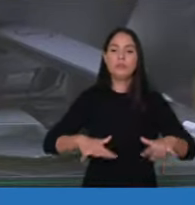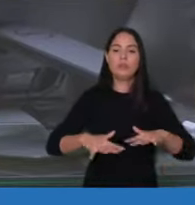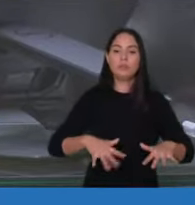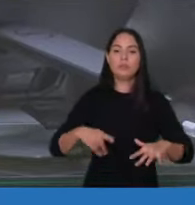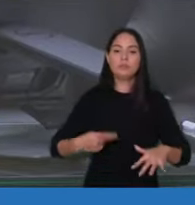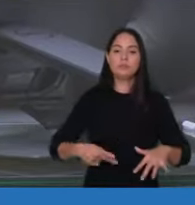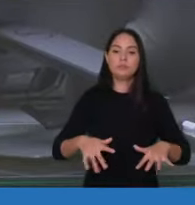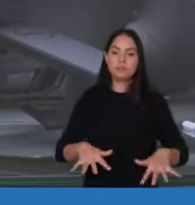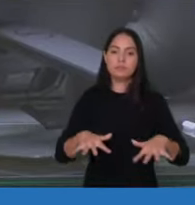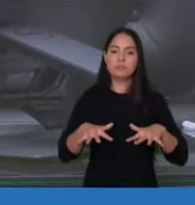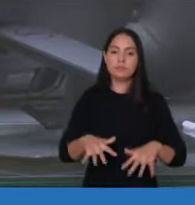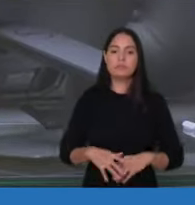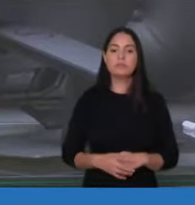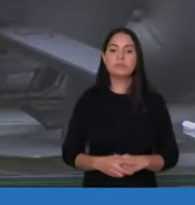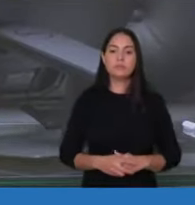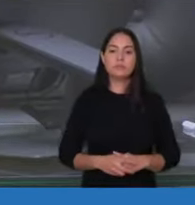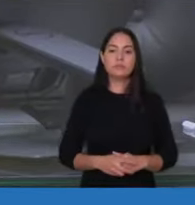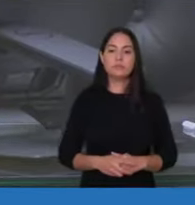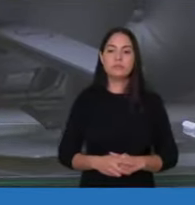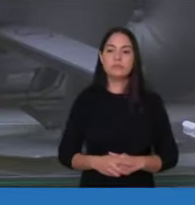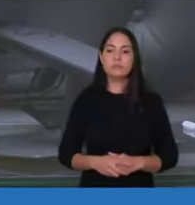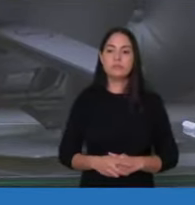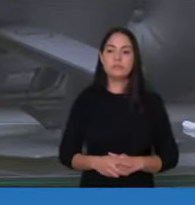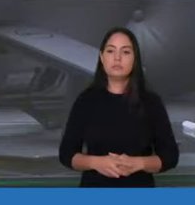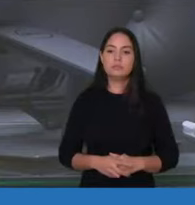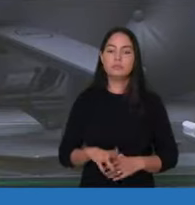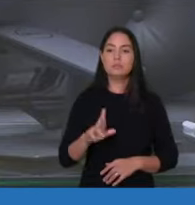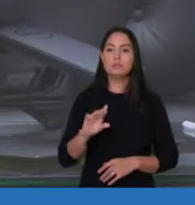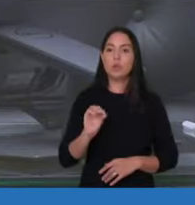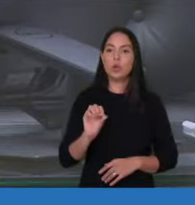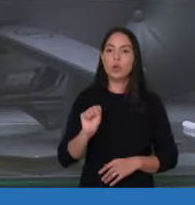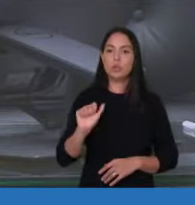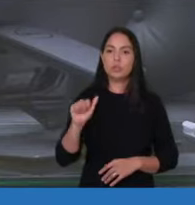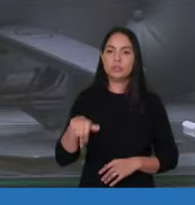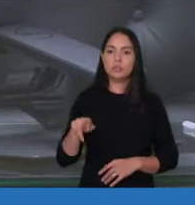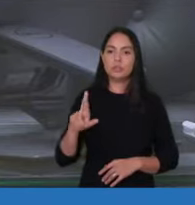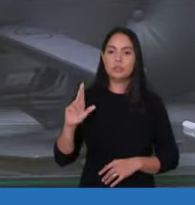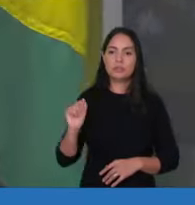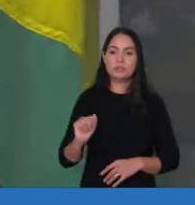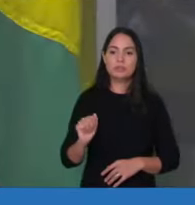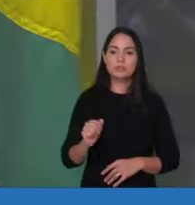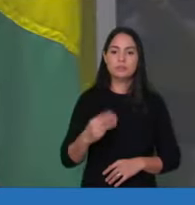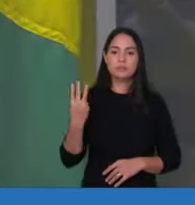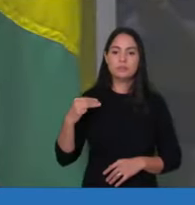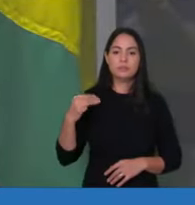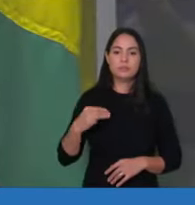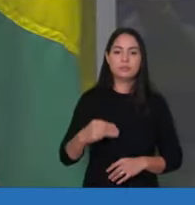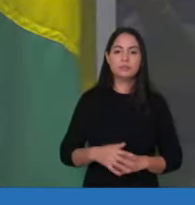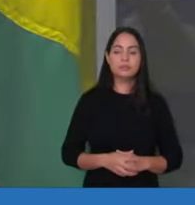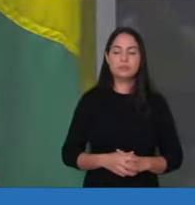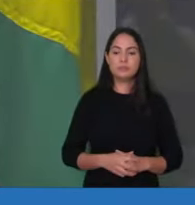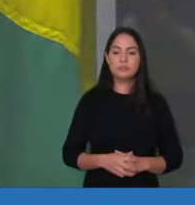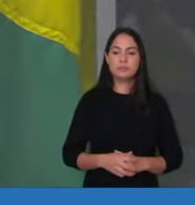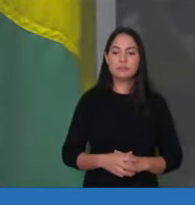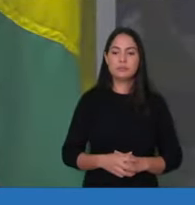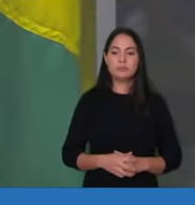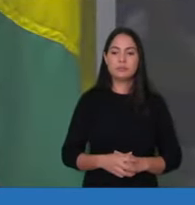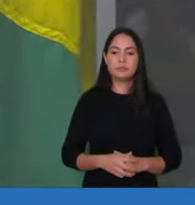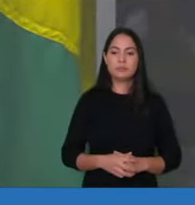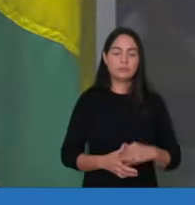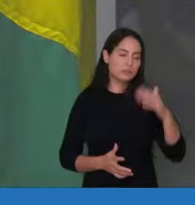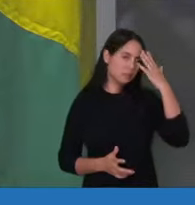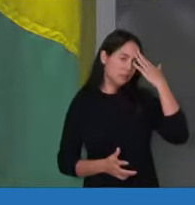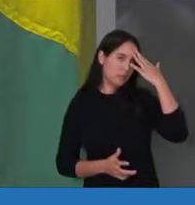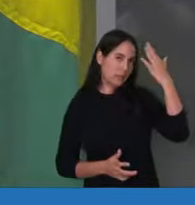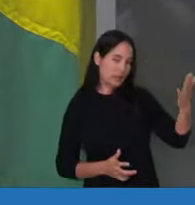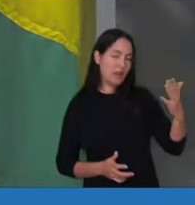na nossa sessão solene de hoje. Senhora Rosa Negra, 3 minutos. Obrigada. Quero aqui